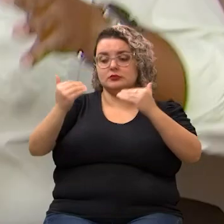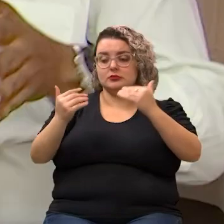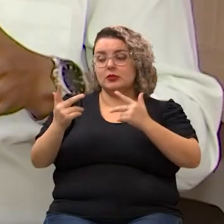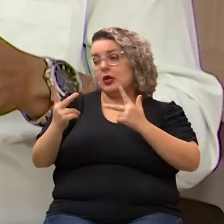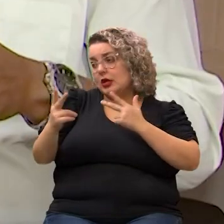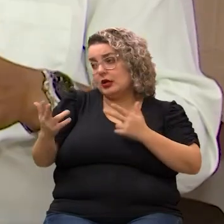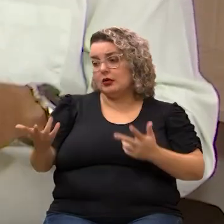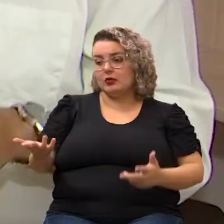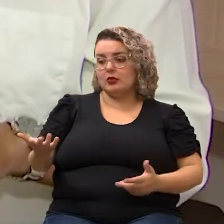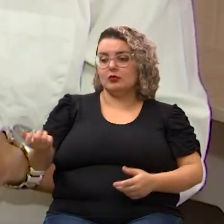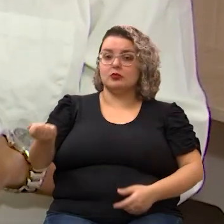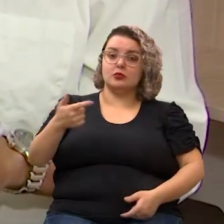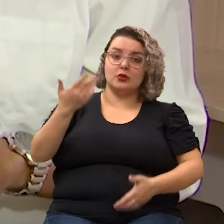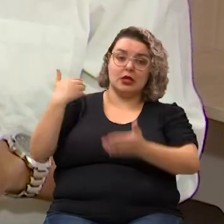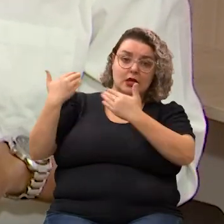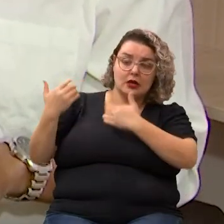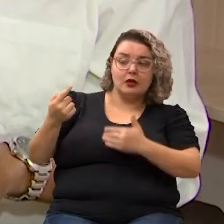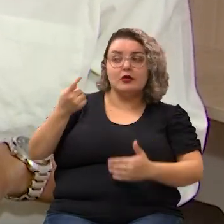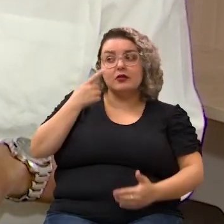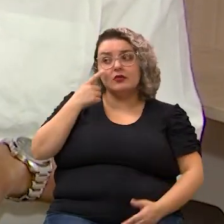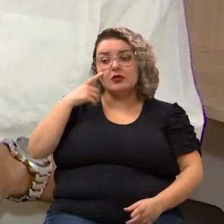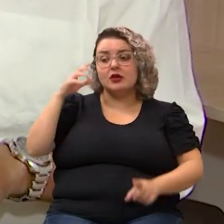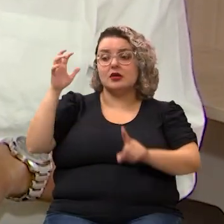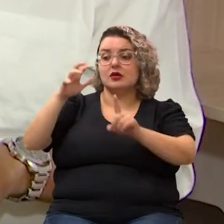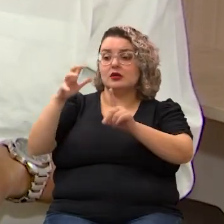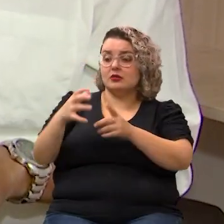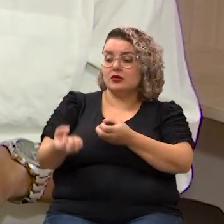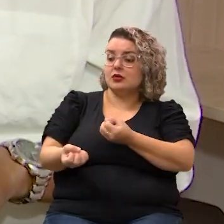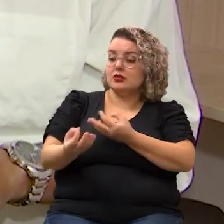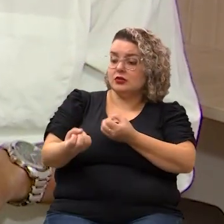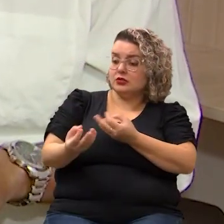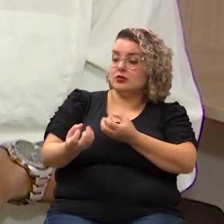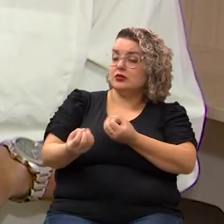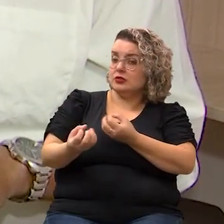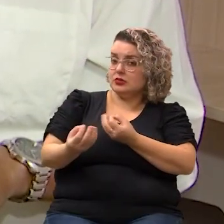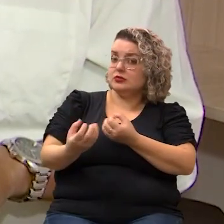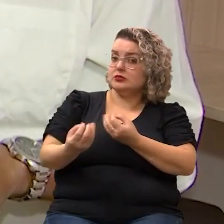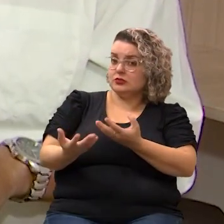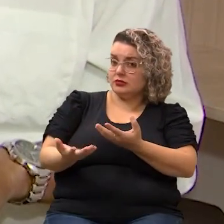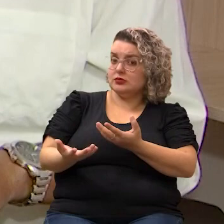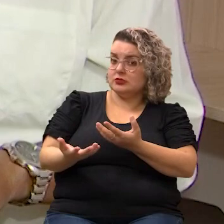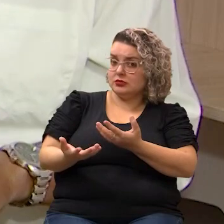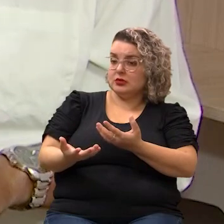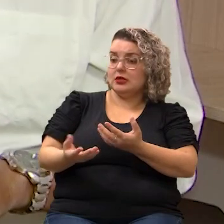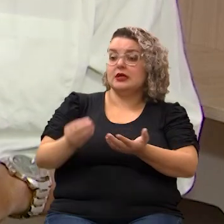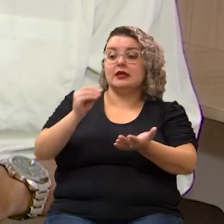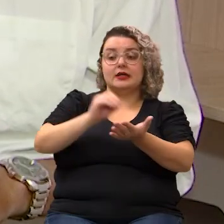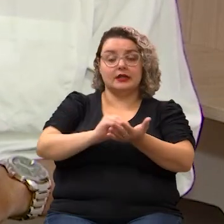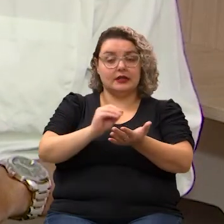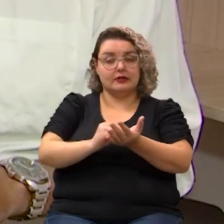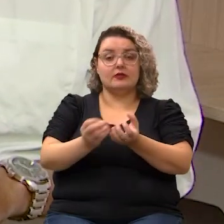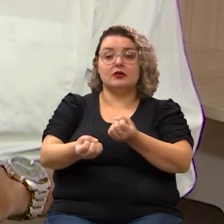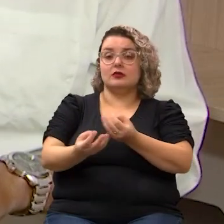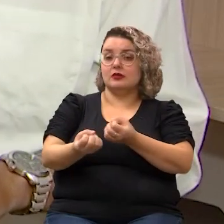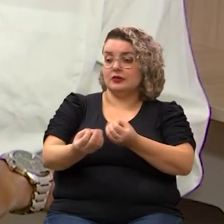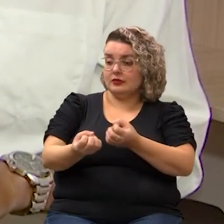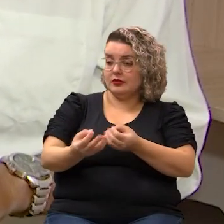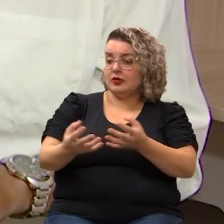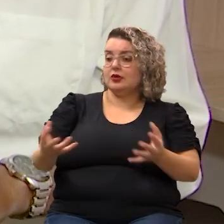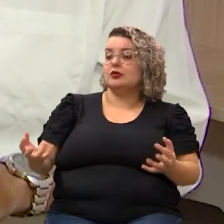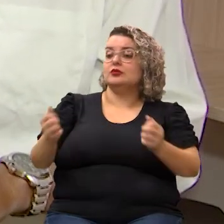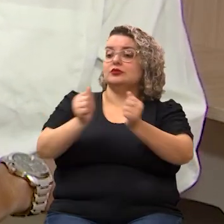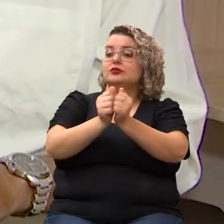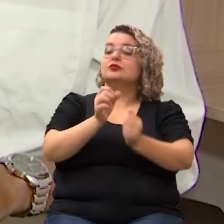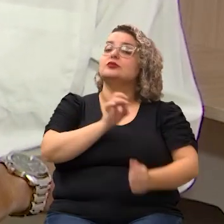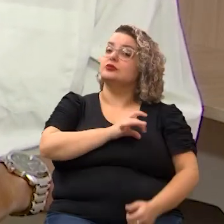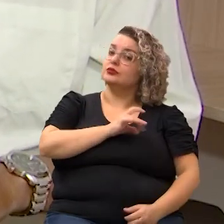Então, olha só com a influência da informação e da desinformação junto